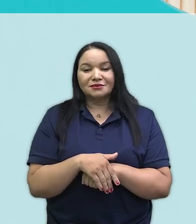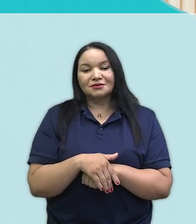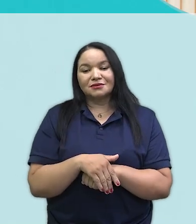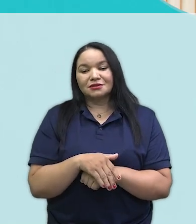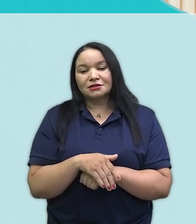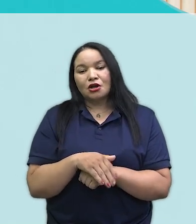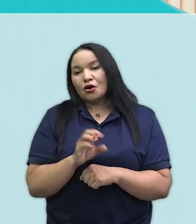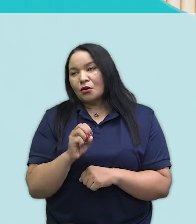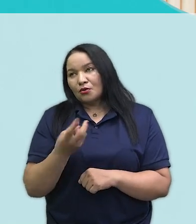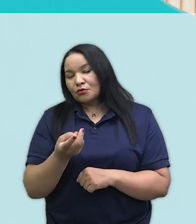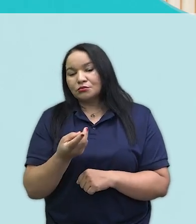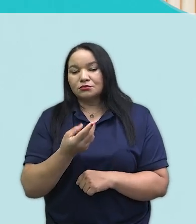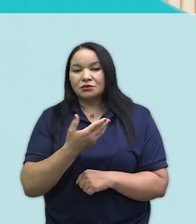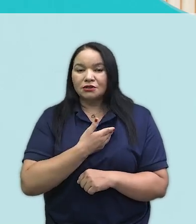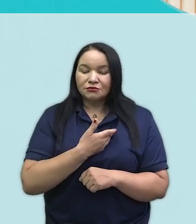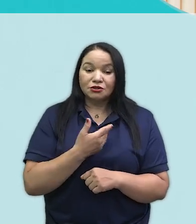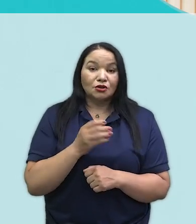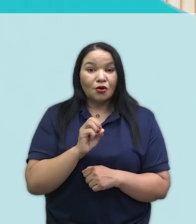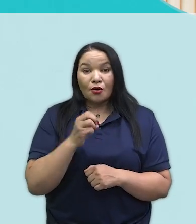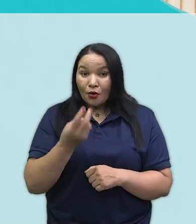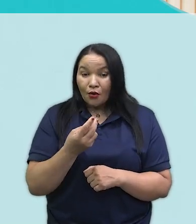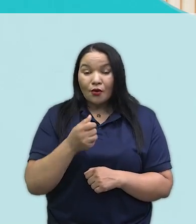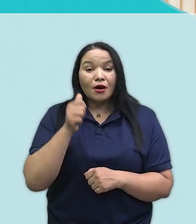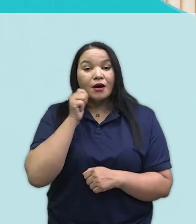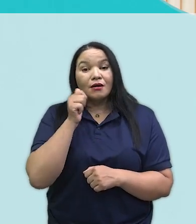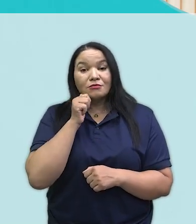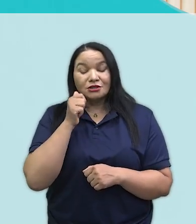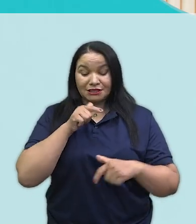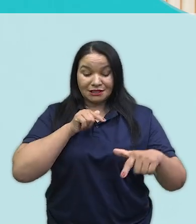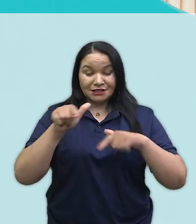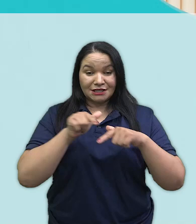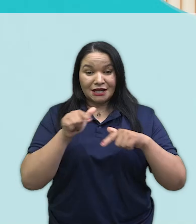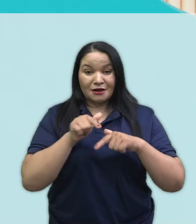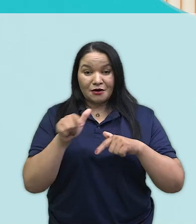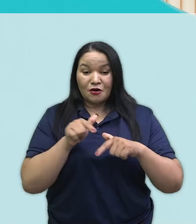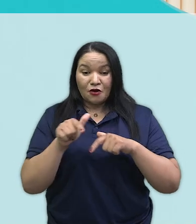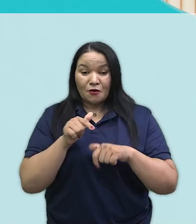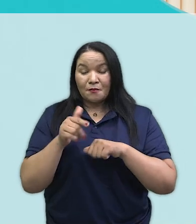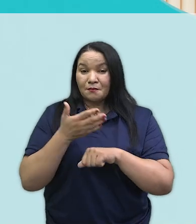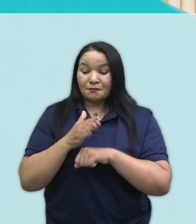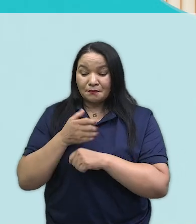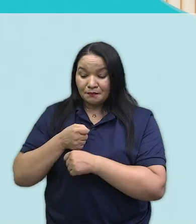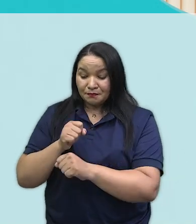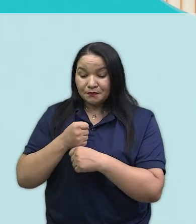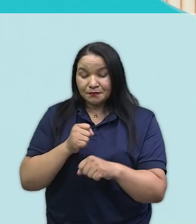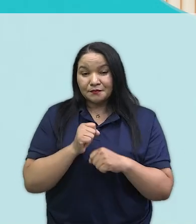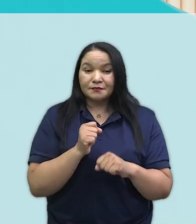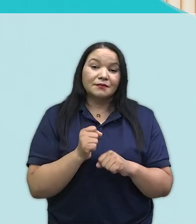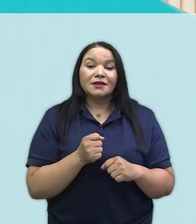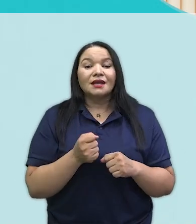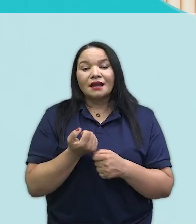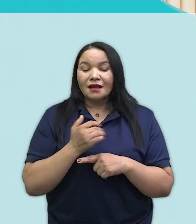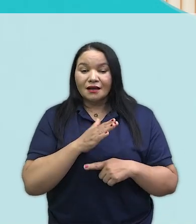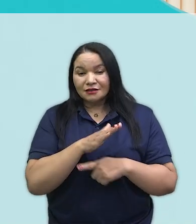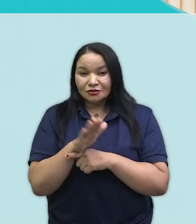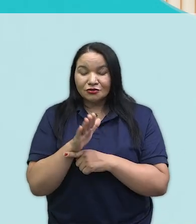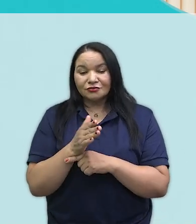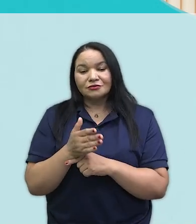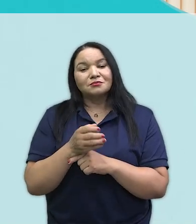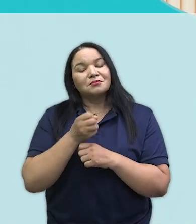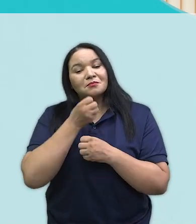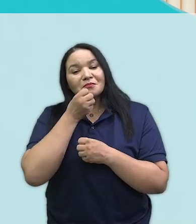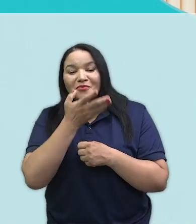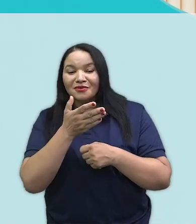Você chega com a faxineira da escola, cumprimenta também, olá, boa noite,